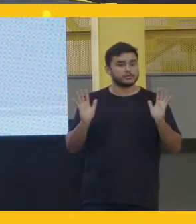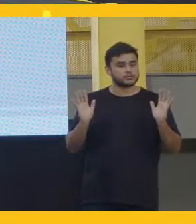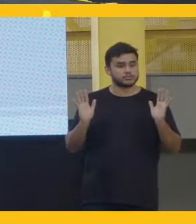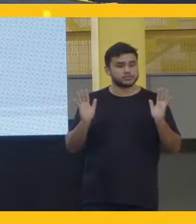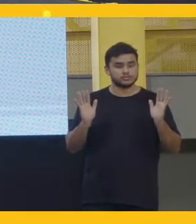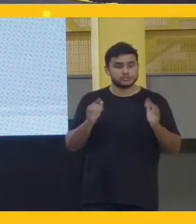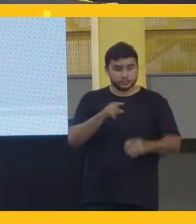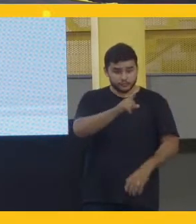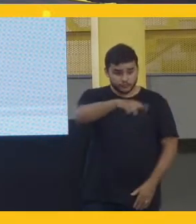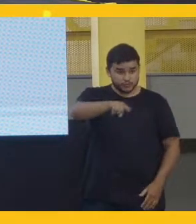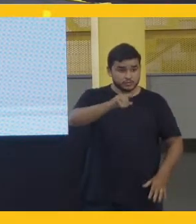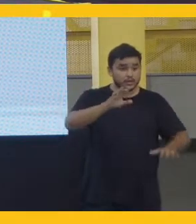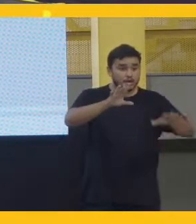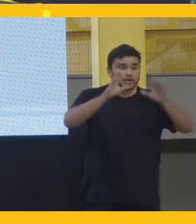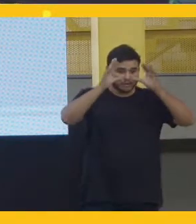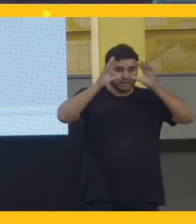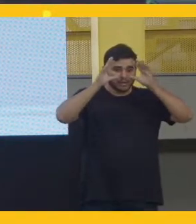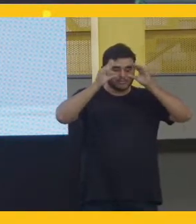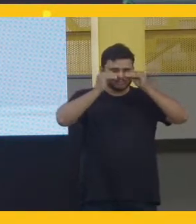Quando você fecha o olho, você vê preto.